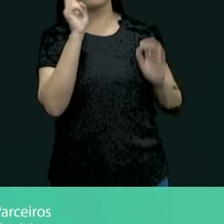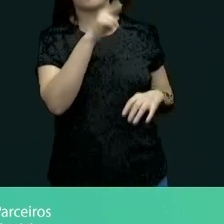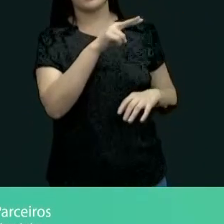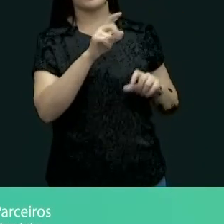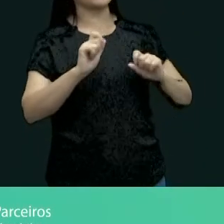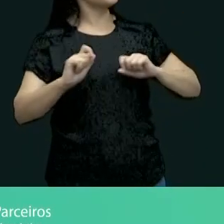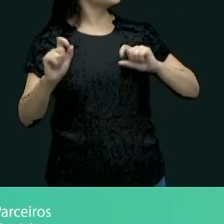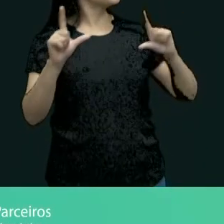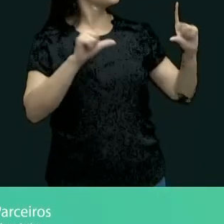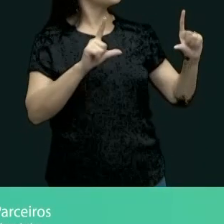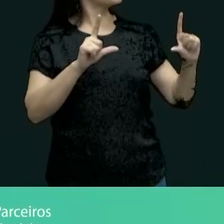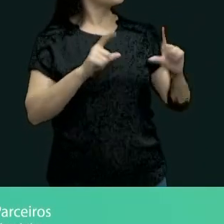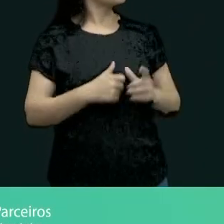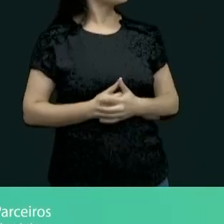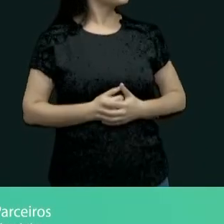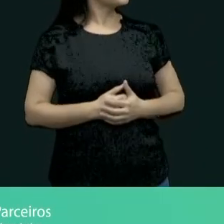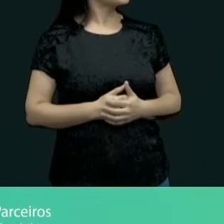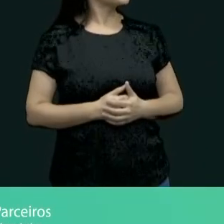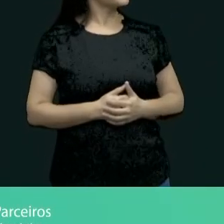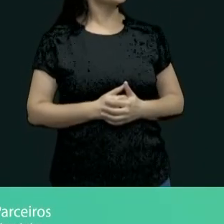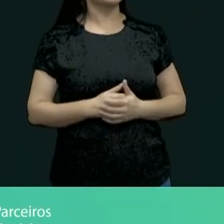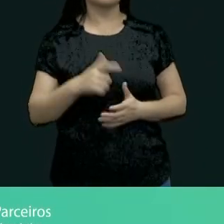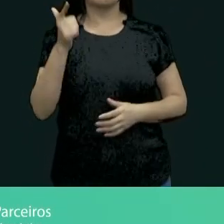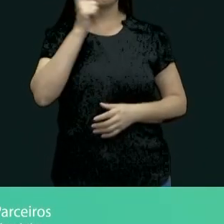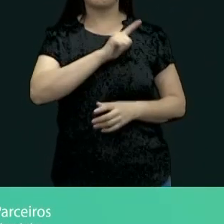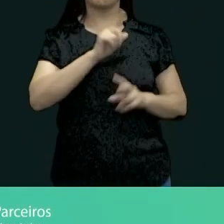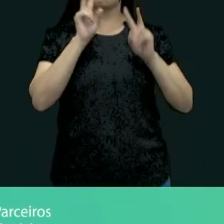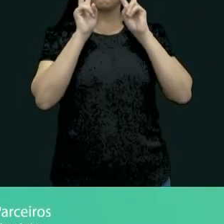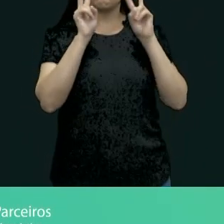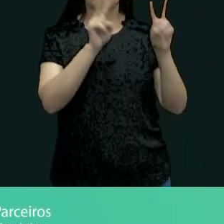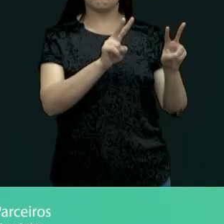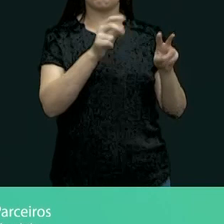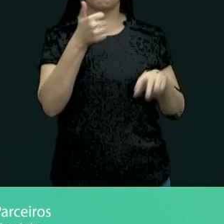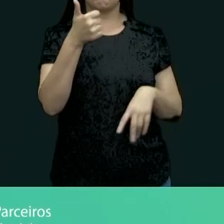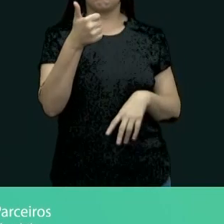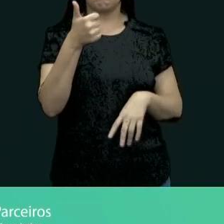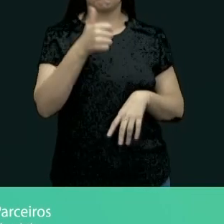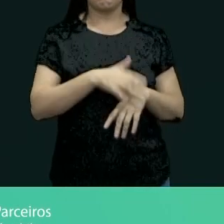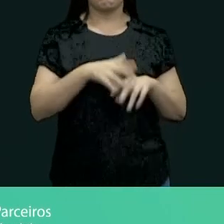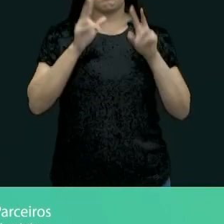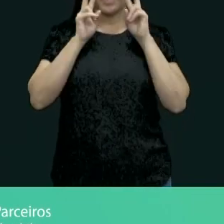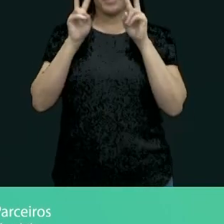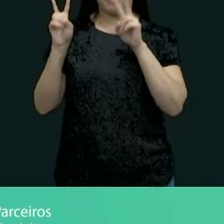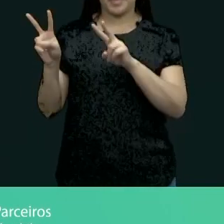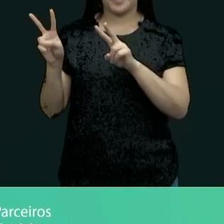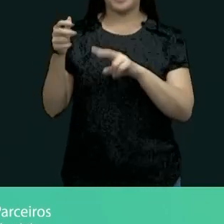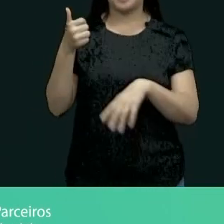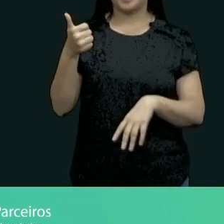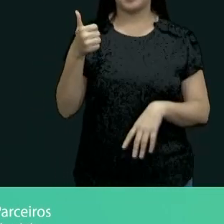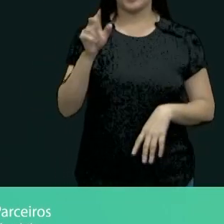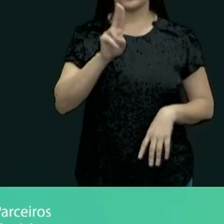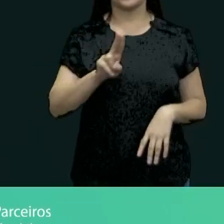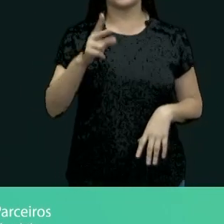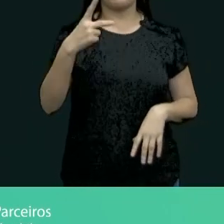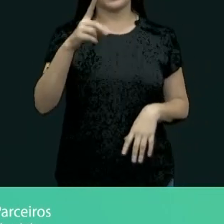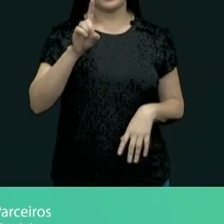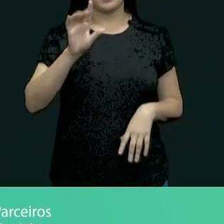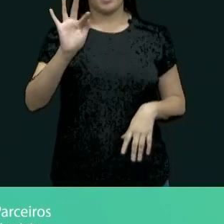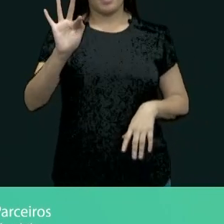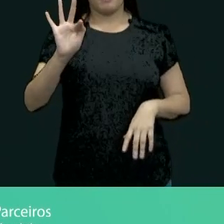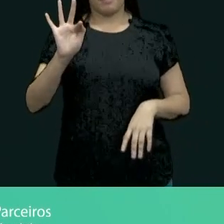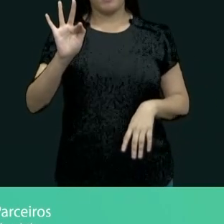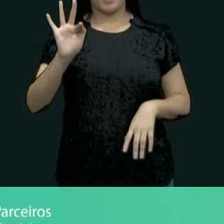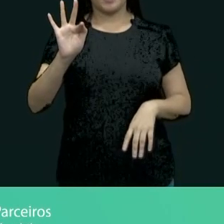sim, tá aqui, aqui está visível para nós. Sim, eu estou usando o formato PDF, então eu